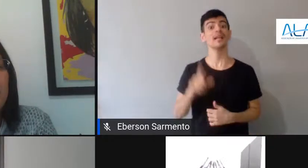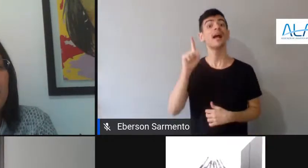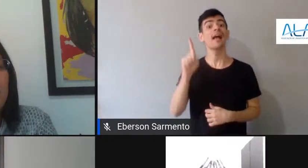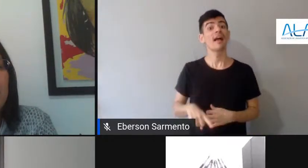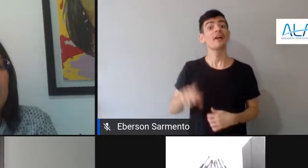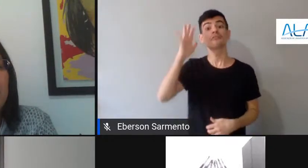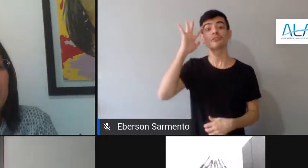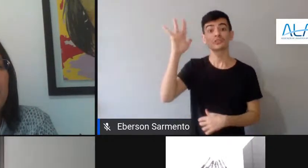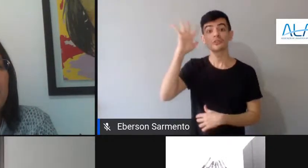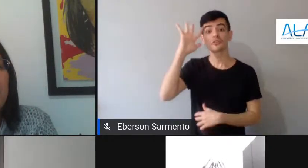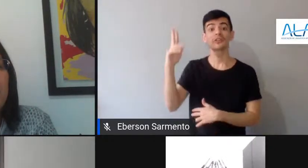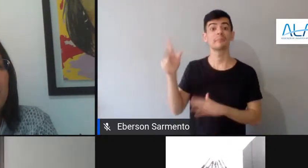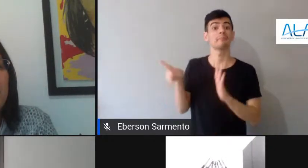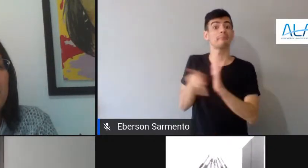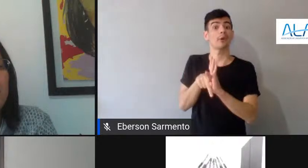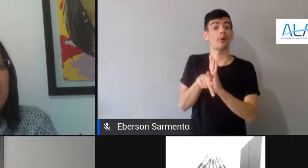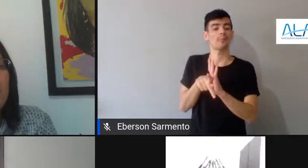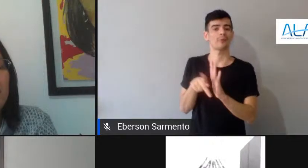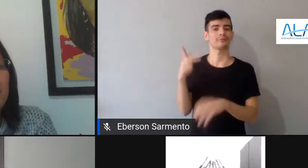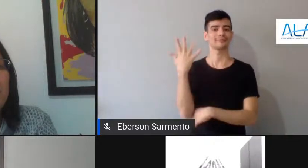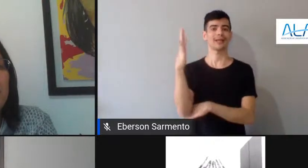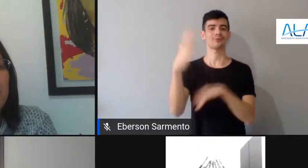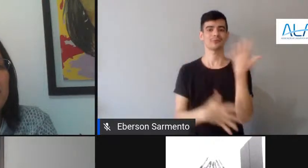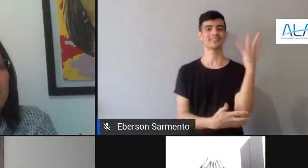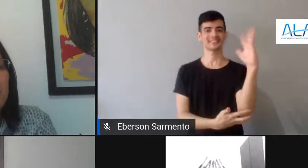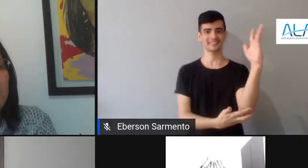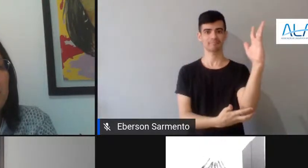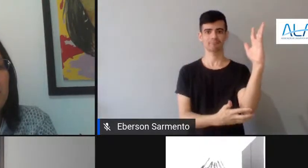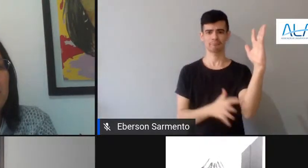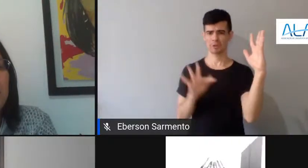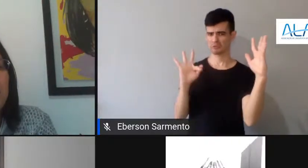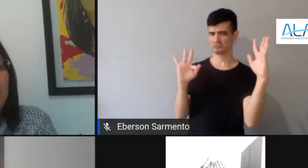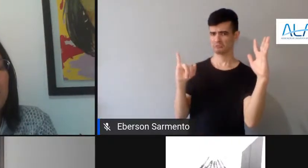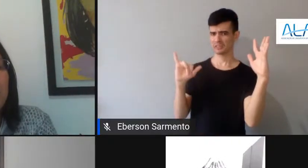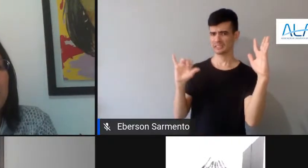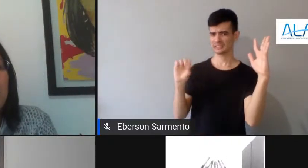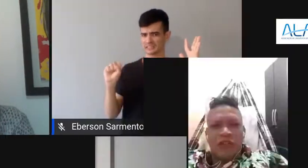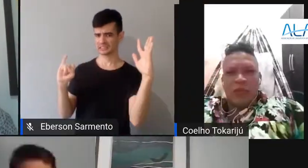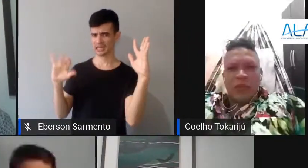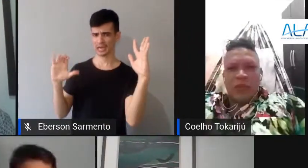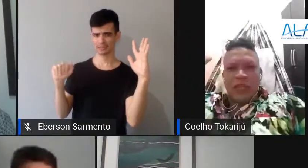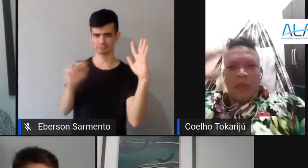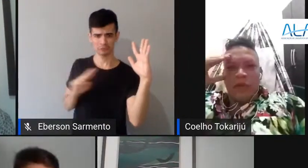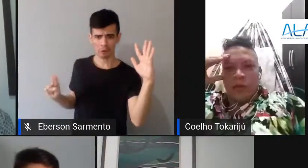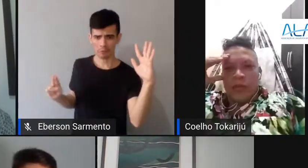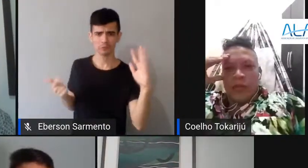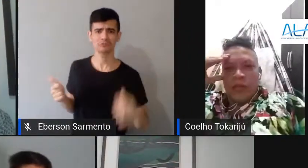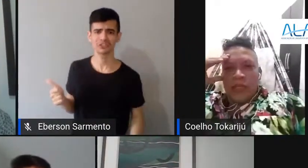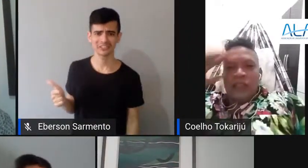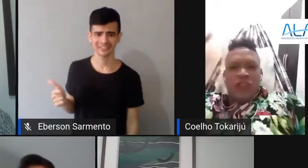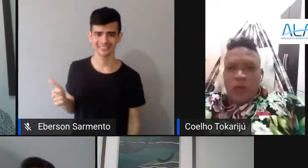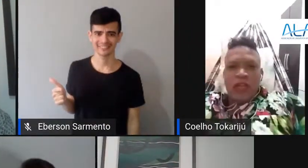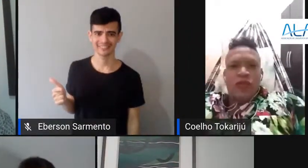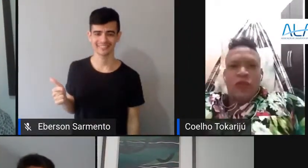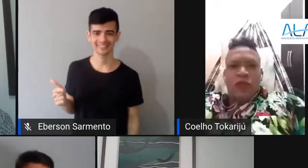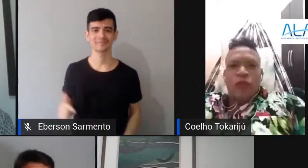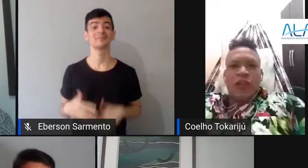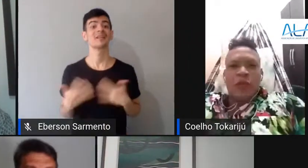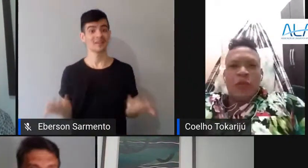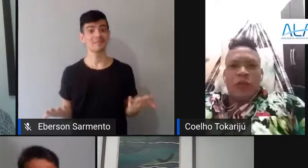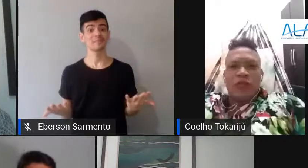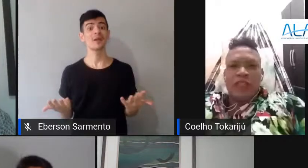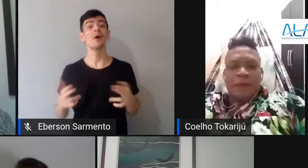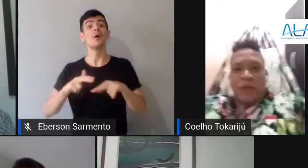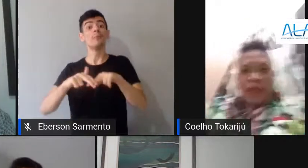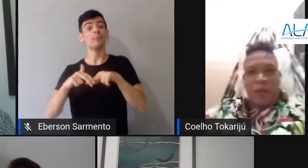tinha física lá, né? Era a filosofia e da natureza. E o Kant, acho que foi o Voltaire, não me lembro bem o nome, acho que foi o Kant, o Voltaire